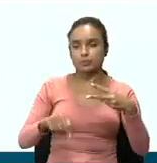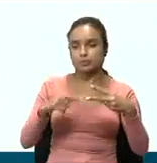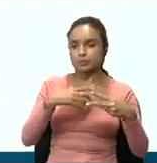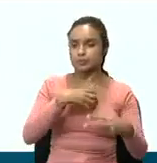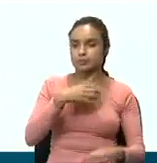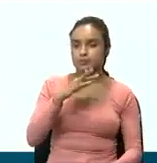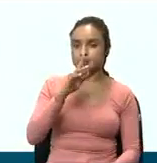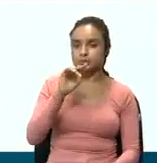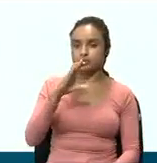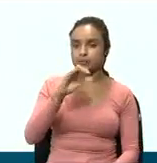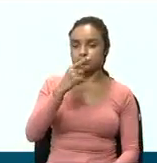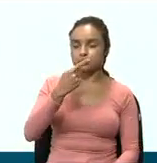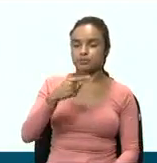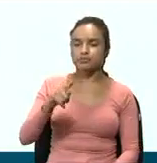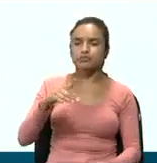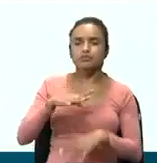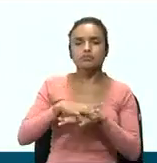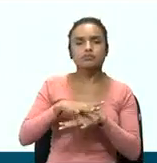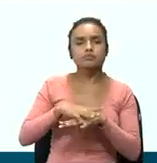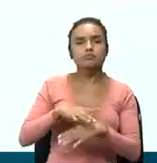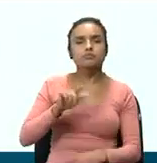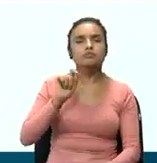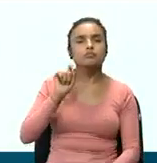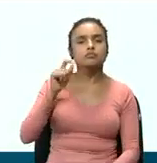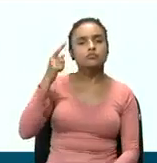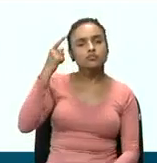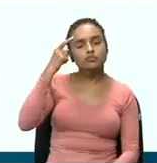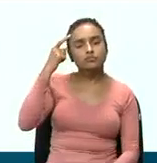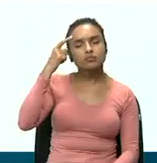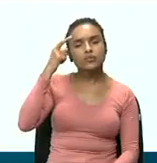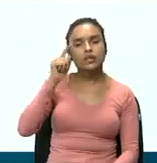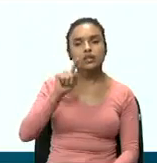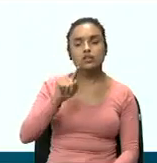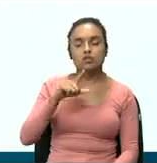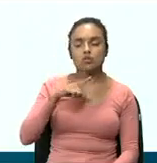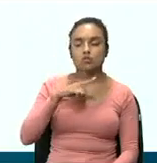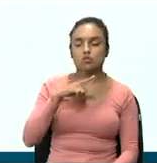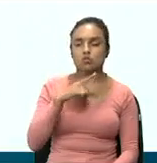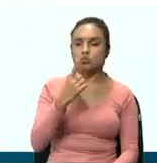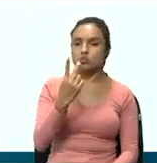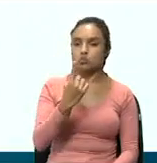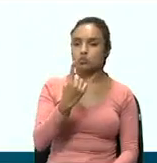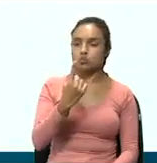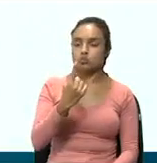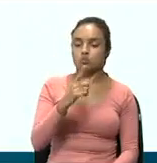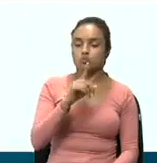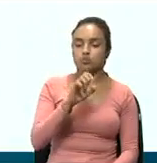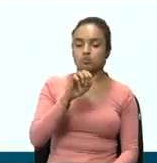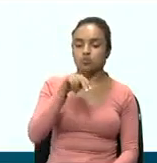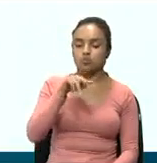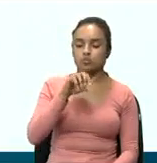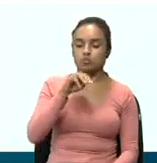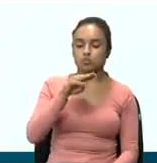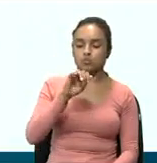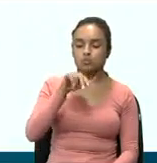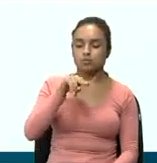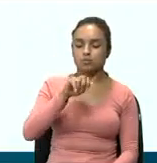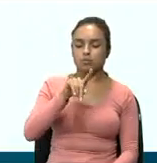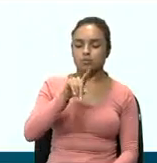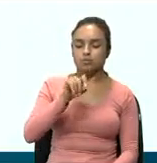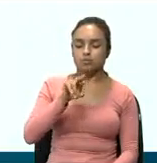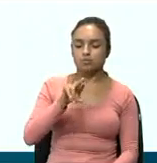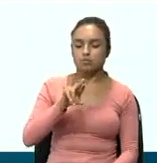função. E você já pode pensar aqui o seguinte, né? Aqui eu tenho 1 no denominador, então 2 raiz de